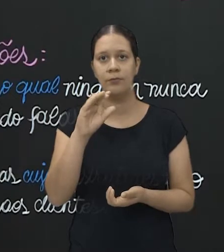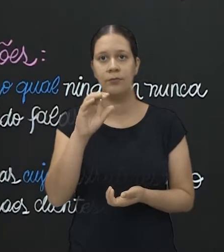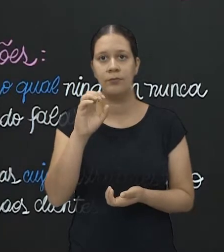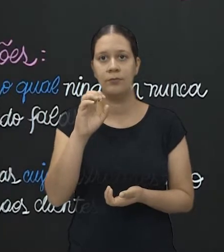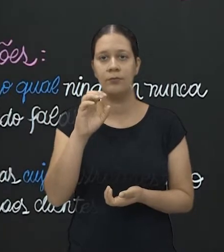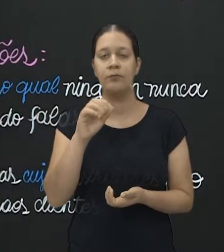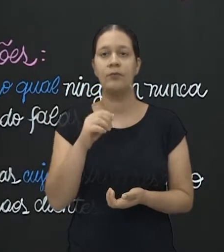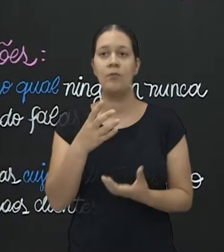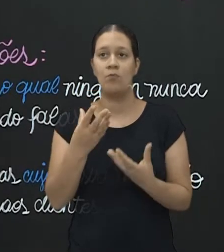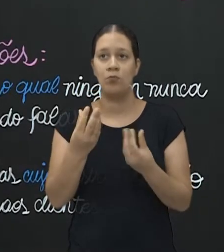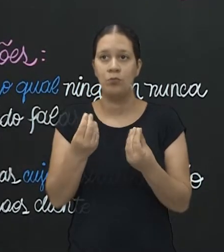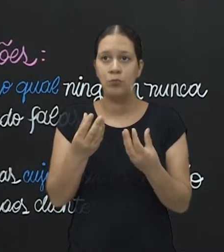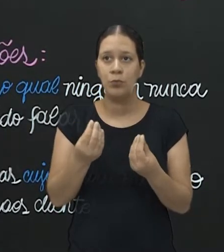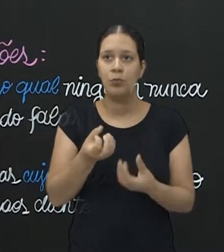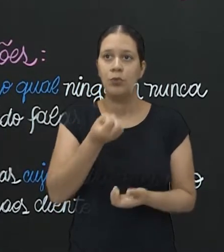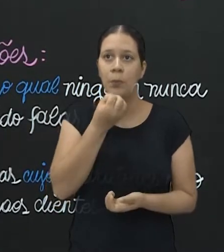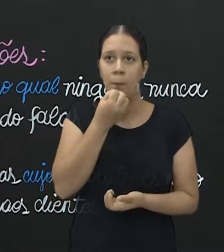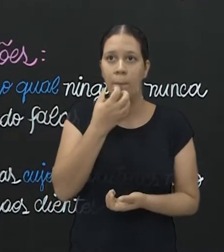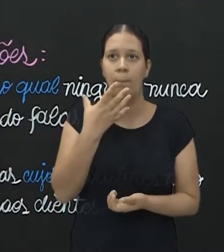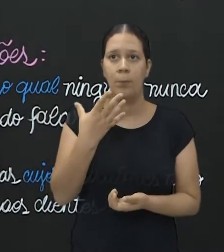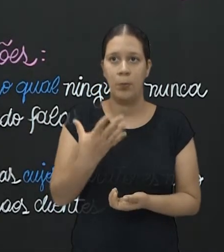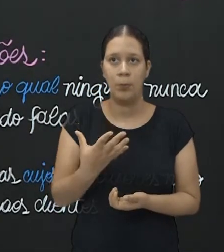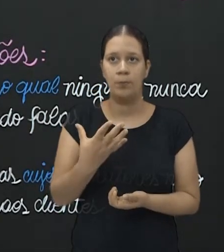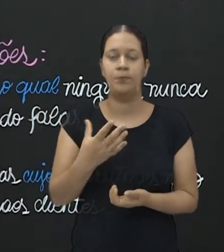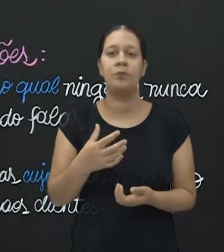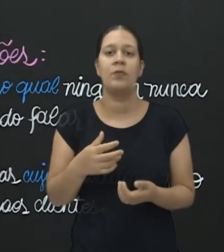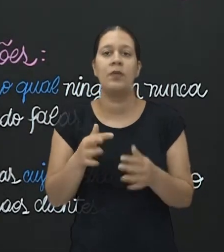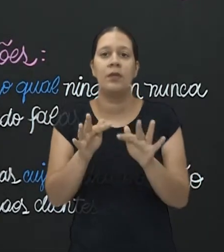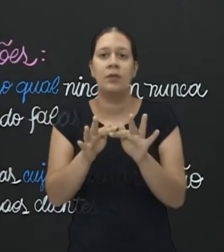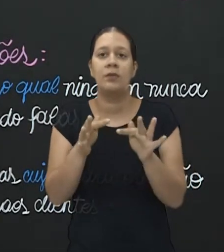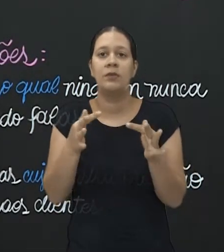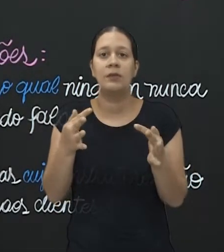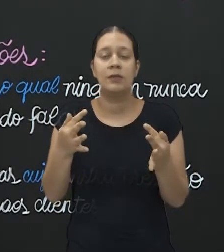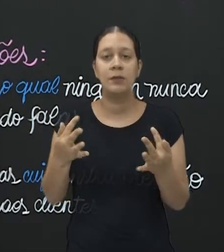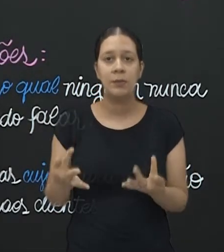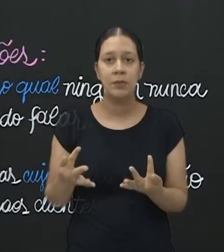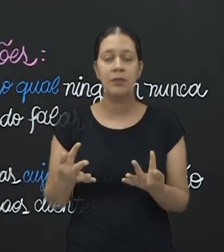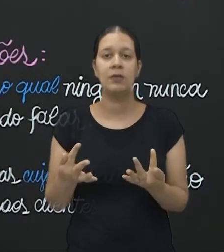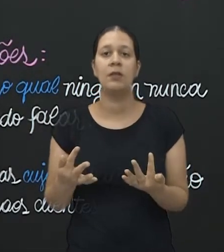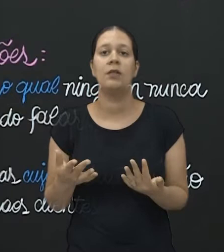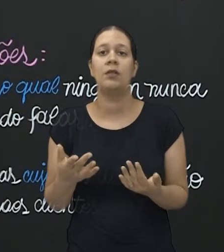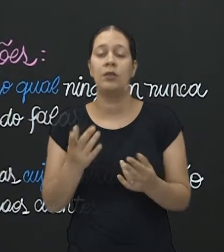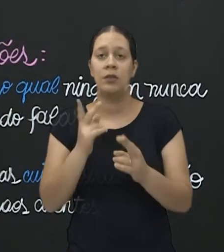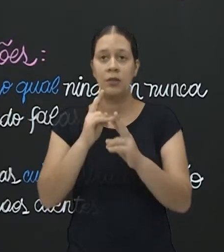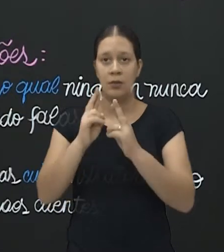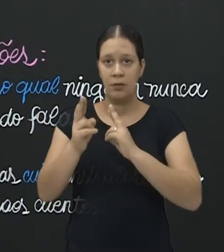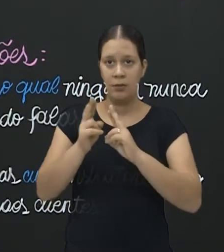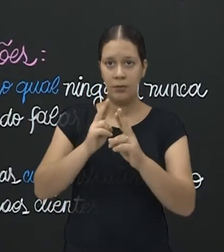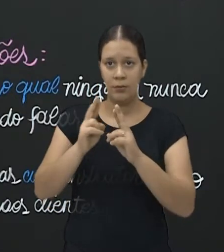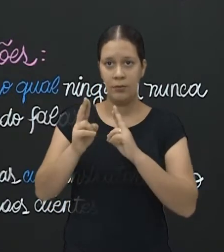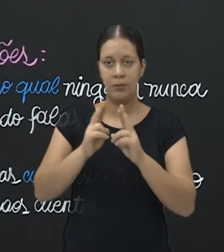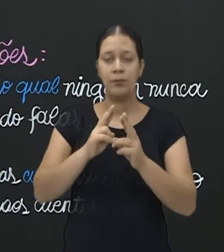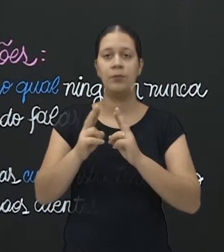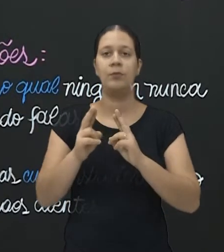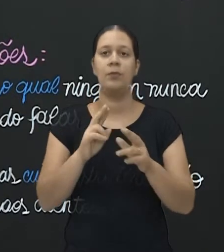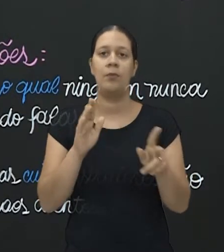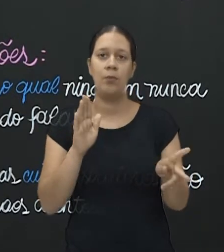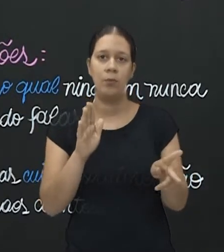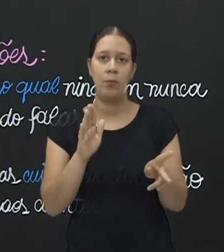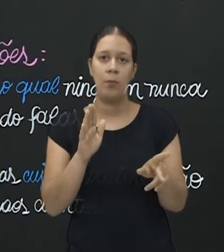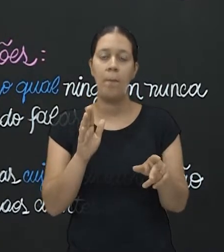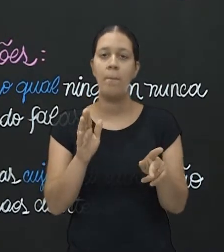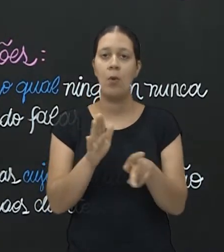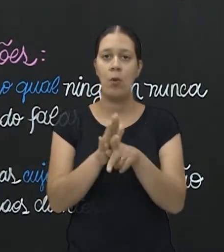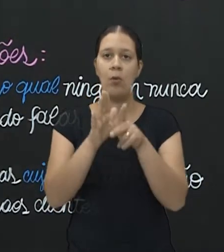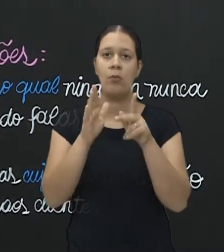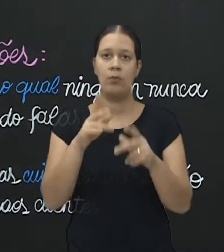dois períodos inicialmente simples em um período composto relacionado por meio do pronome